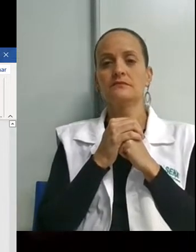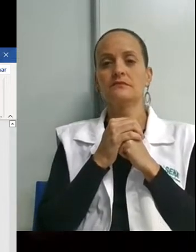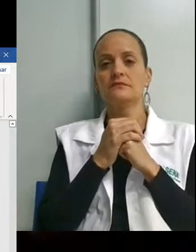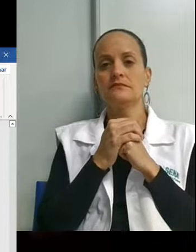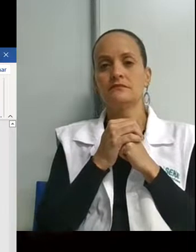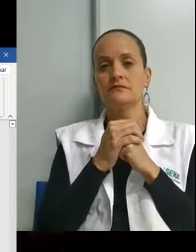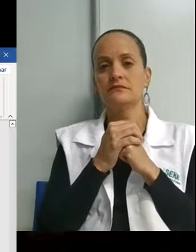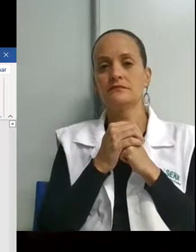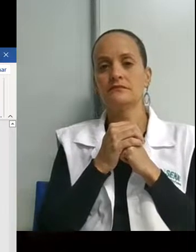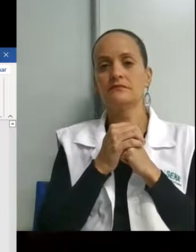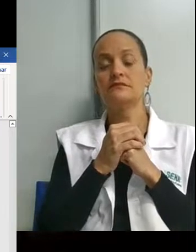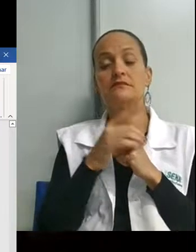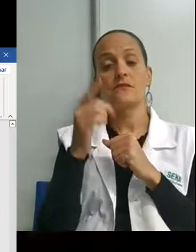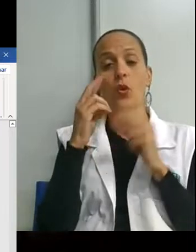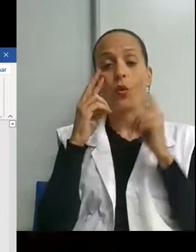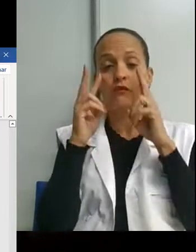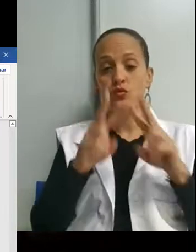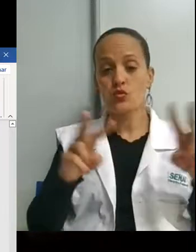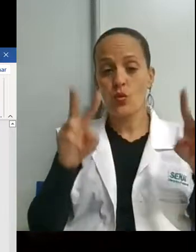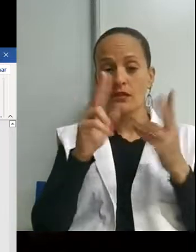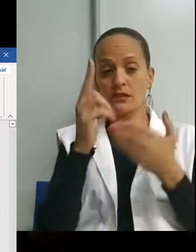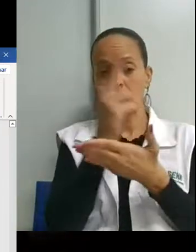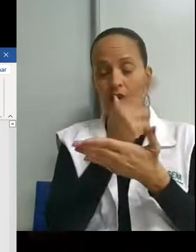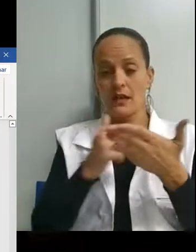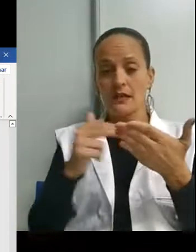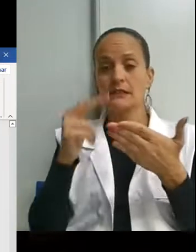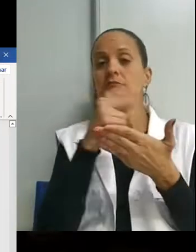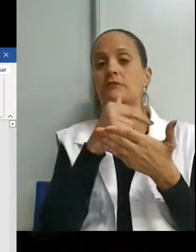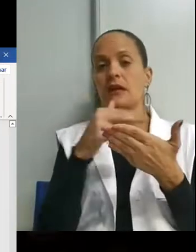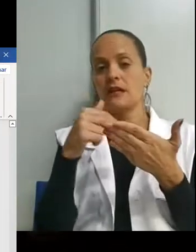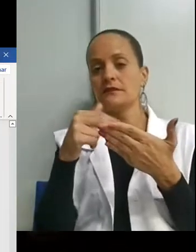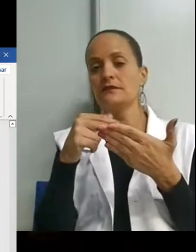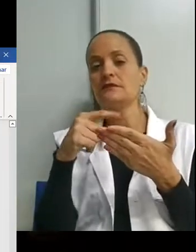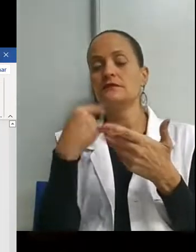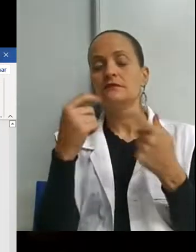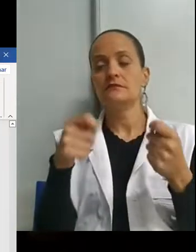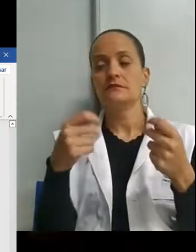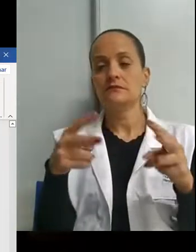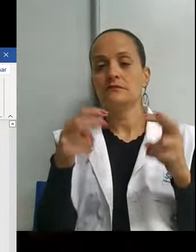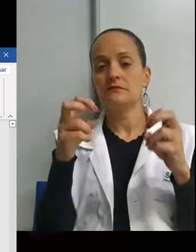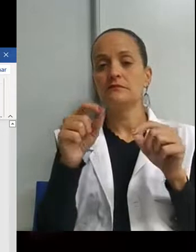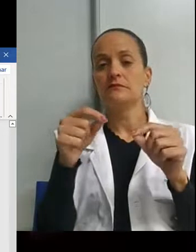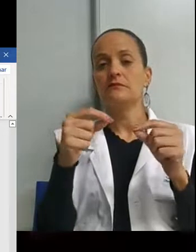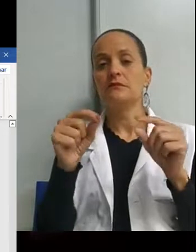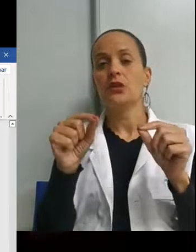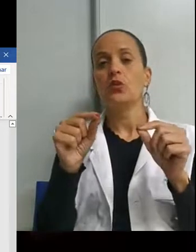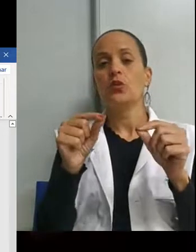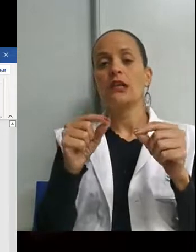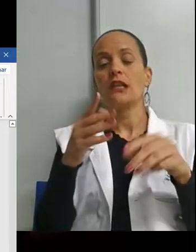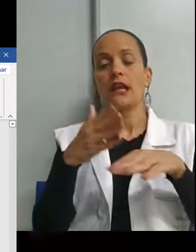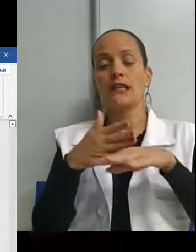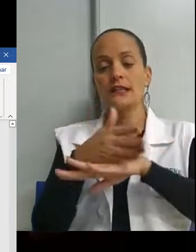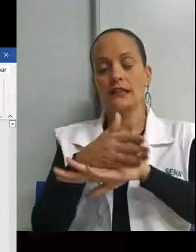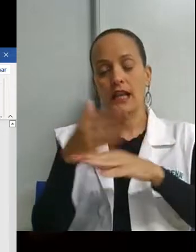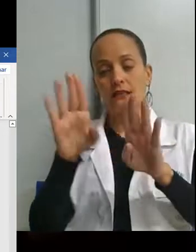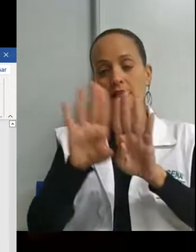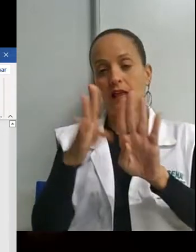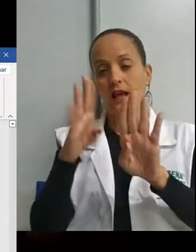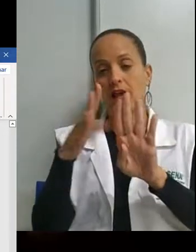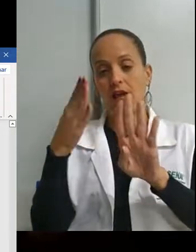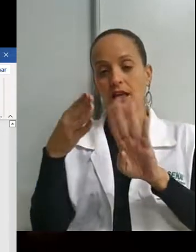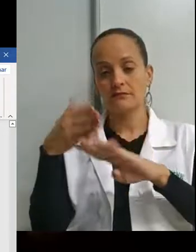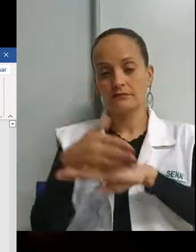Então, analisando a imagem aqui, ó, as verificações de tensão elas vão ser feitas aonde? Na entrada de energia da casa. Onde é que